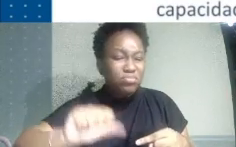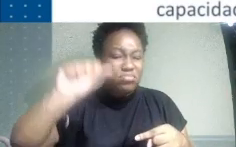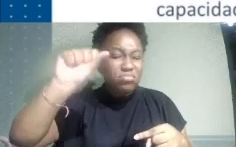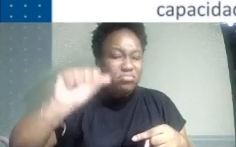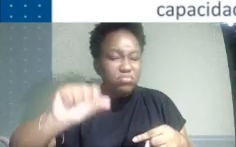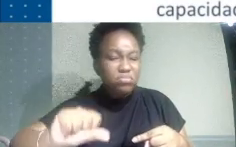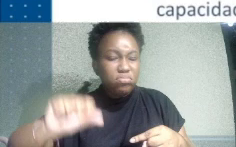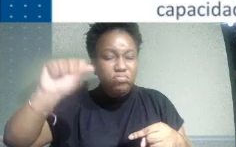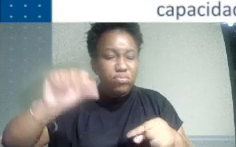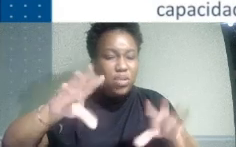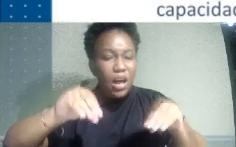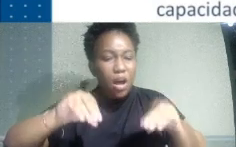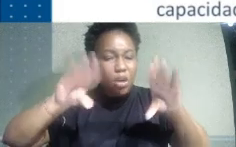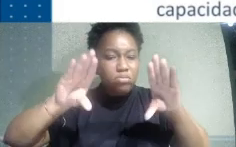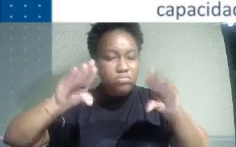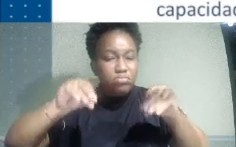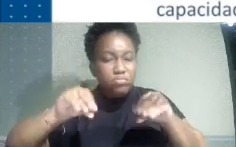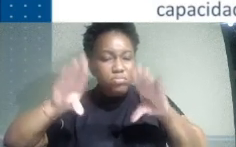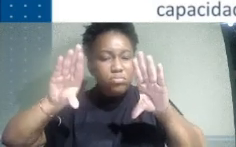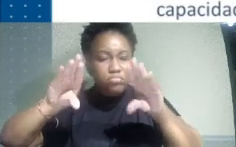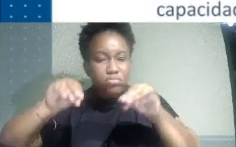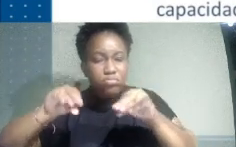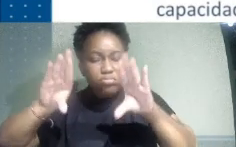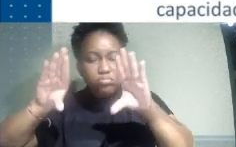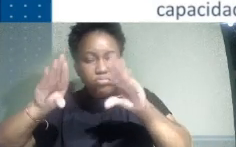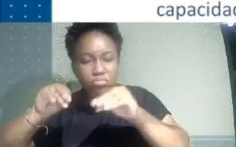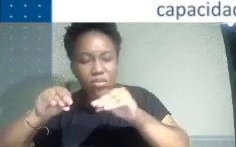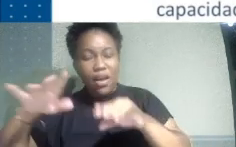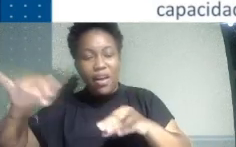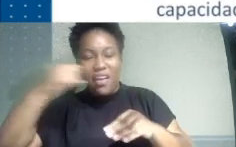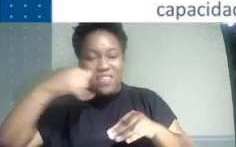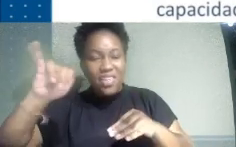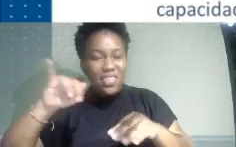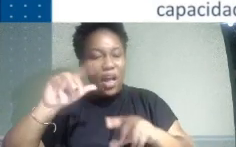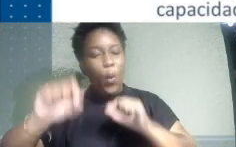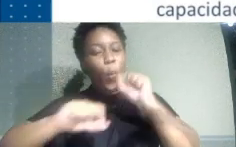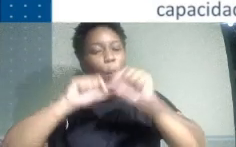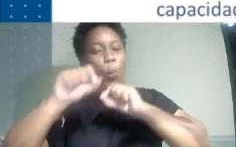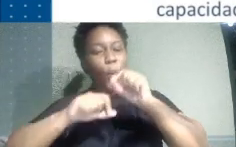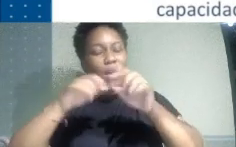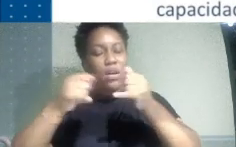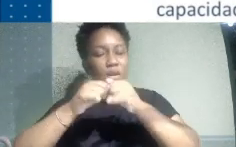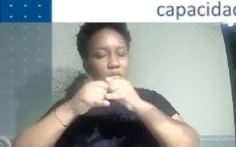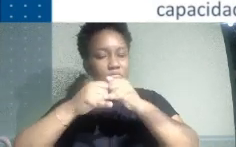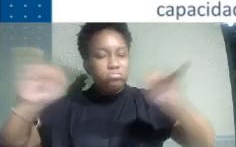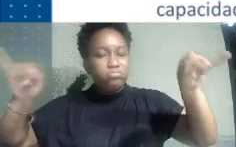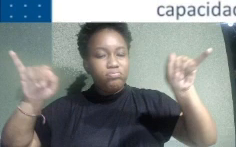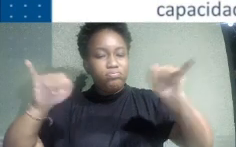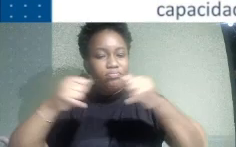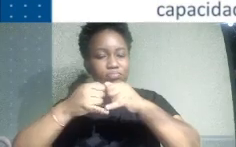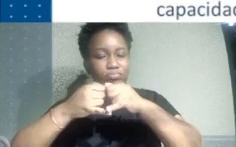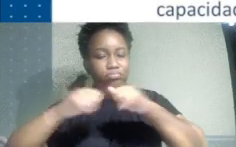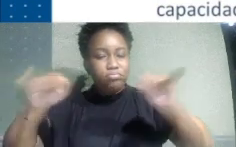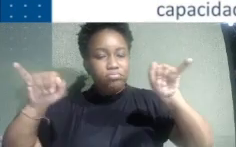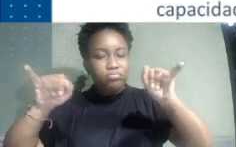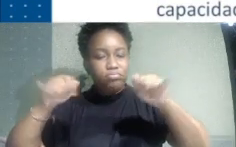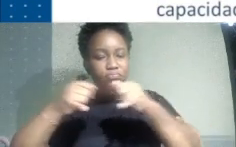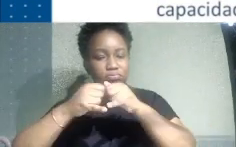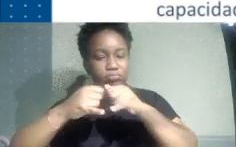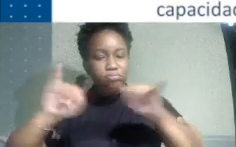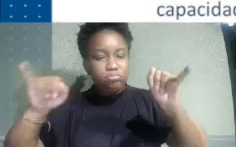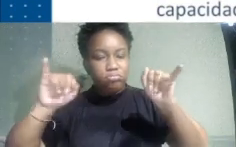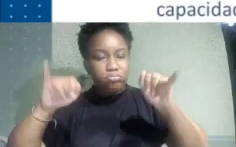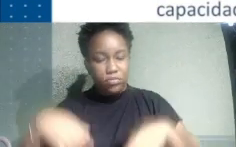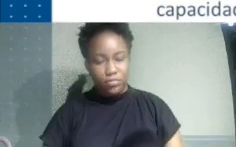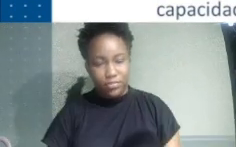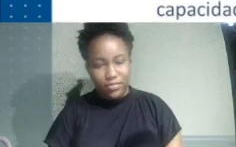para cima e para baixo, e ele desliga automaticamente para evitar que você tenha aí uma solicitação maior do que aquilo que o